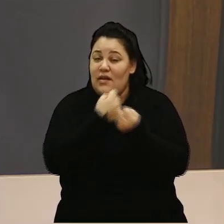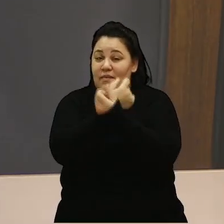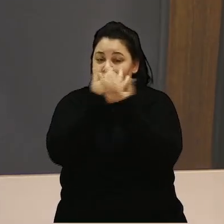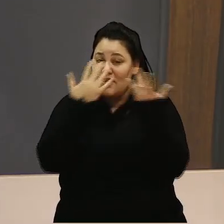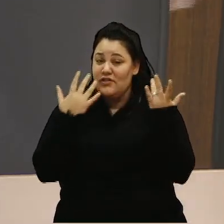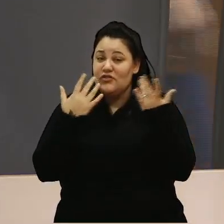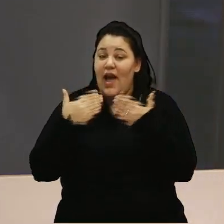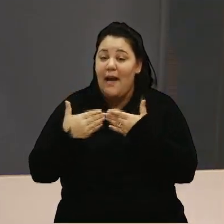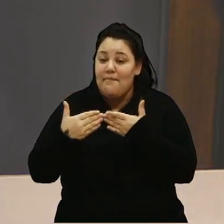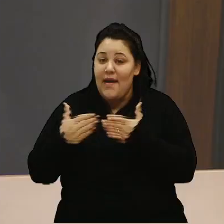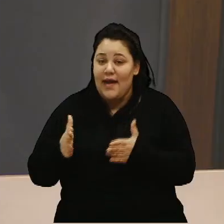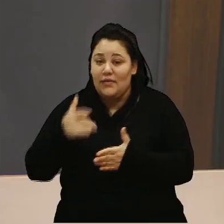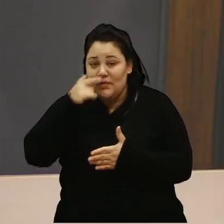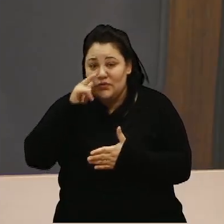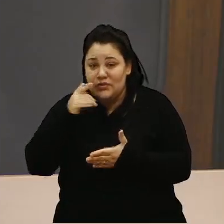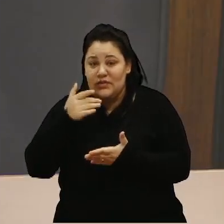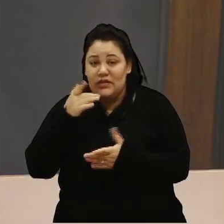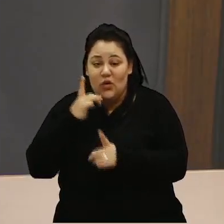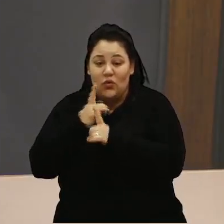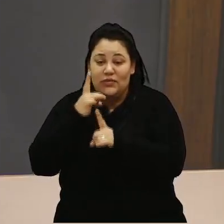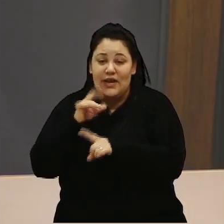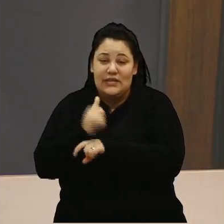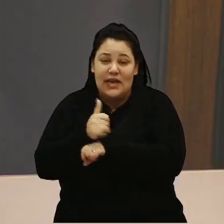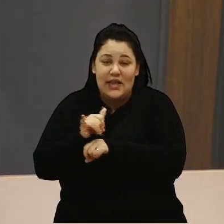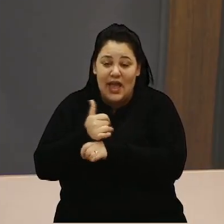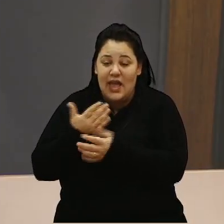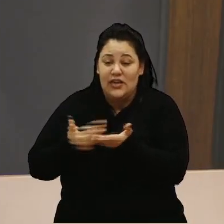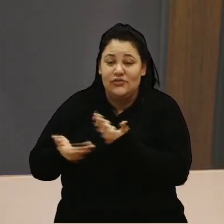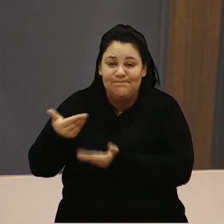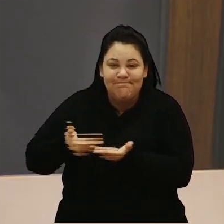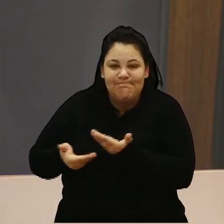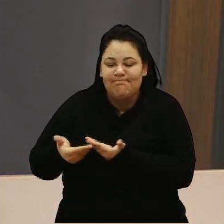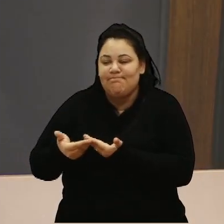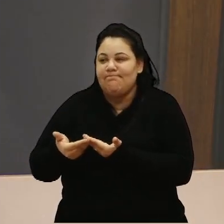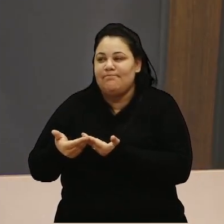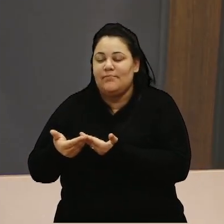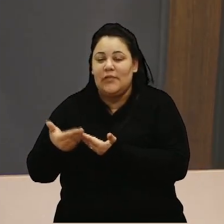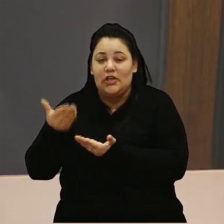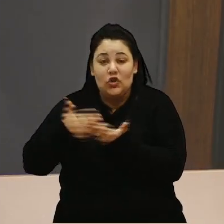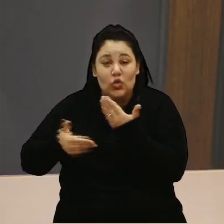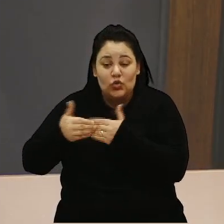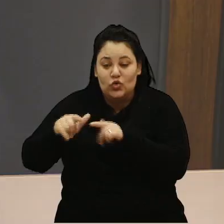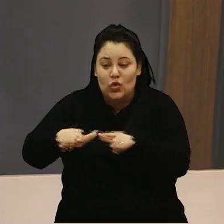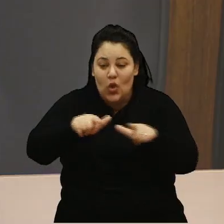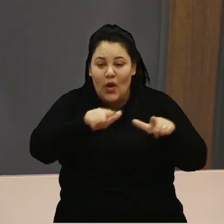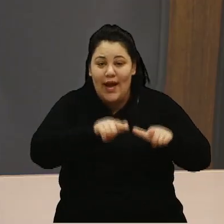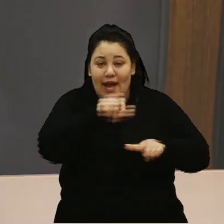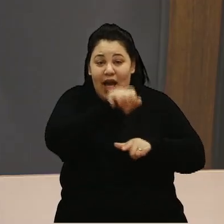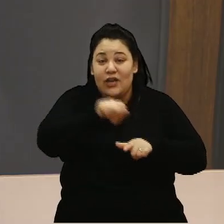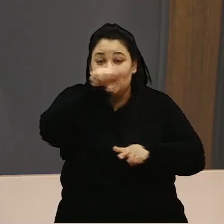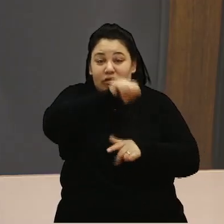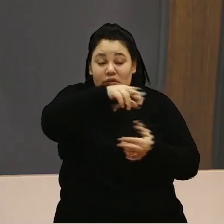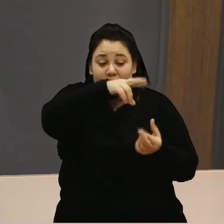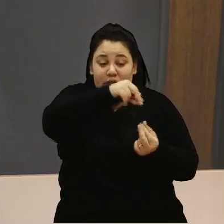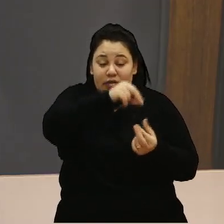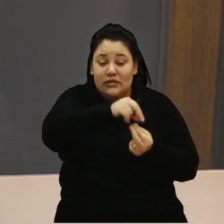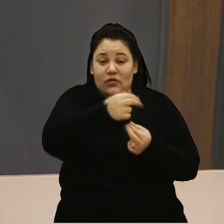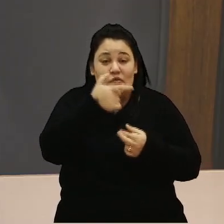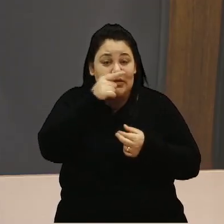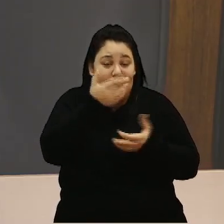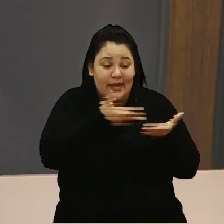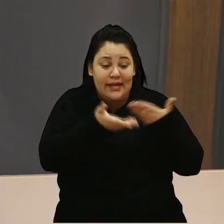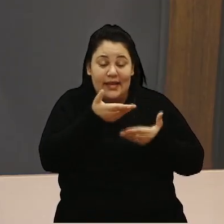coloque à disposição para pensar alternativas para que as nossas associações de recicladores voltem a atender às necessidades